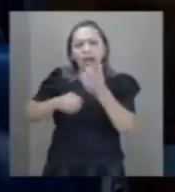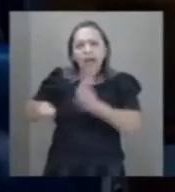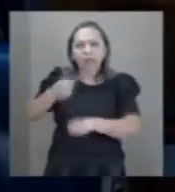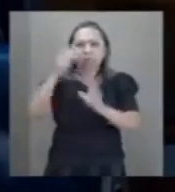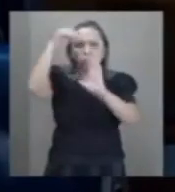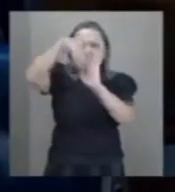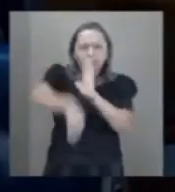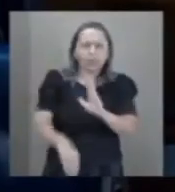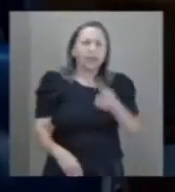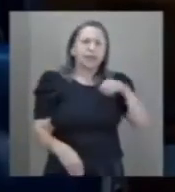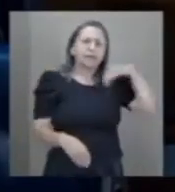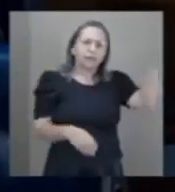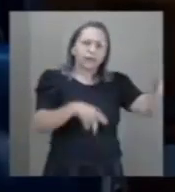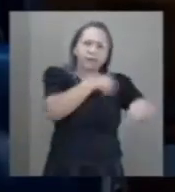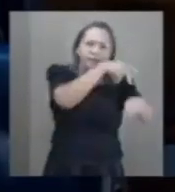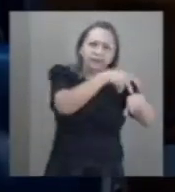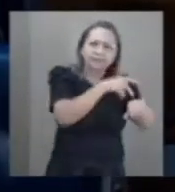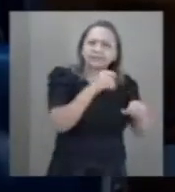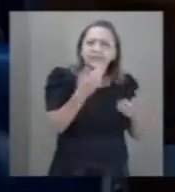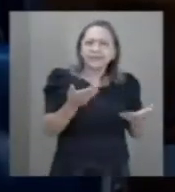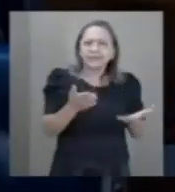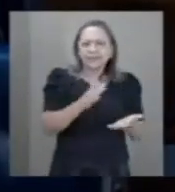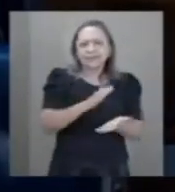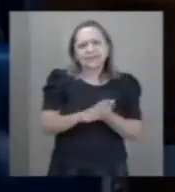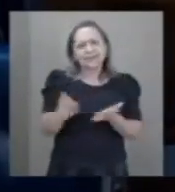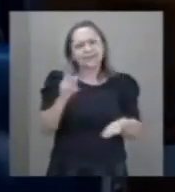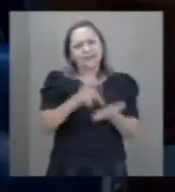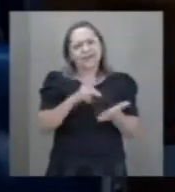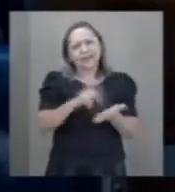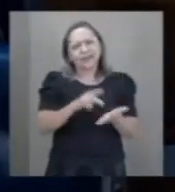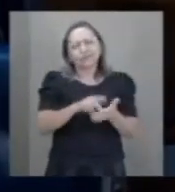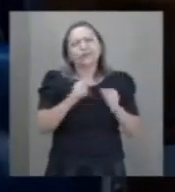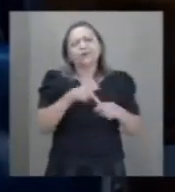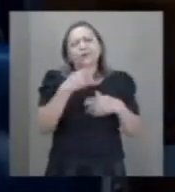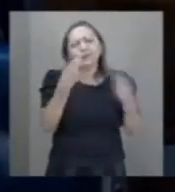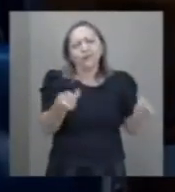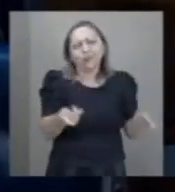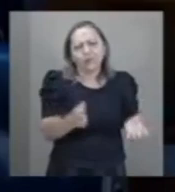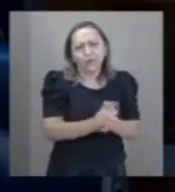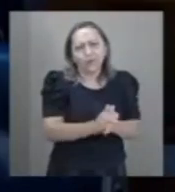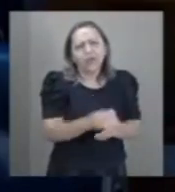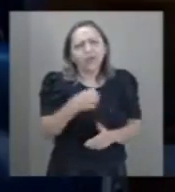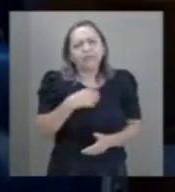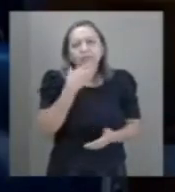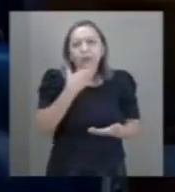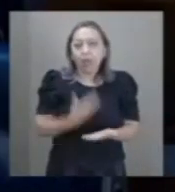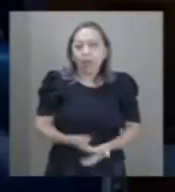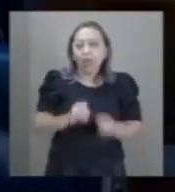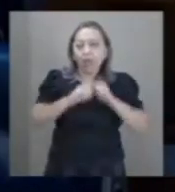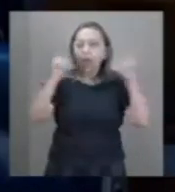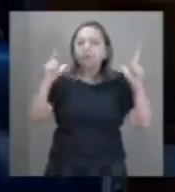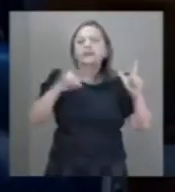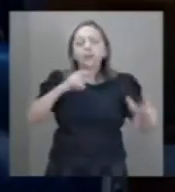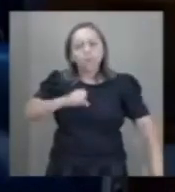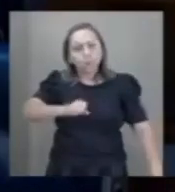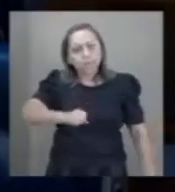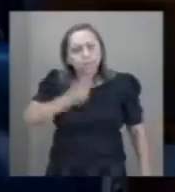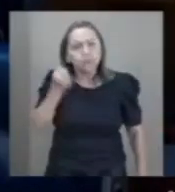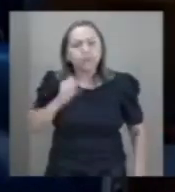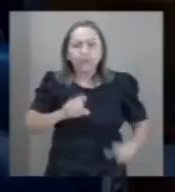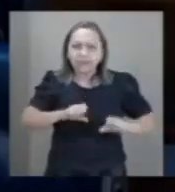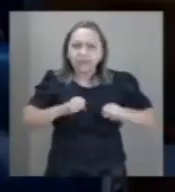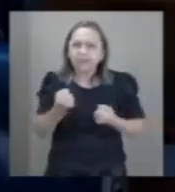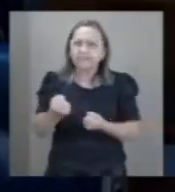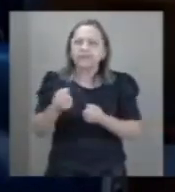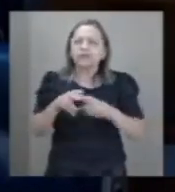e sendo, não sendo verdadeiro o que está sendo falado. Eu fico pasma e está aqui o meu repúdio em defesa